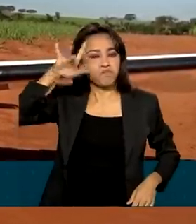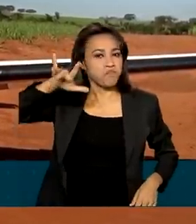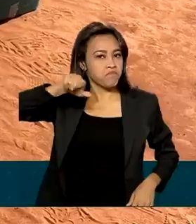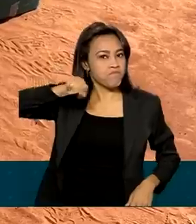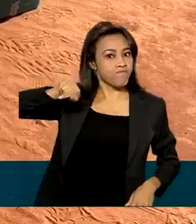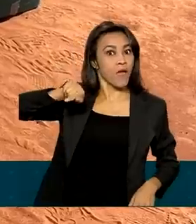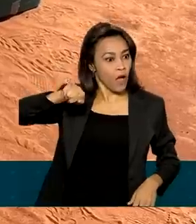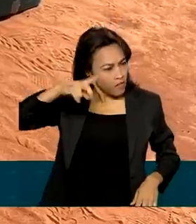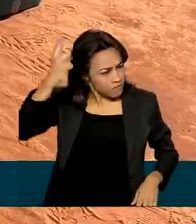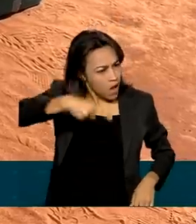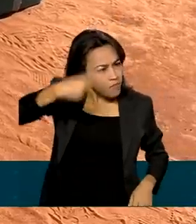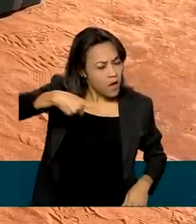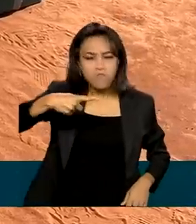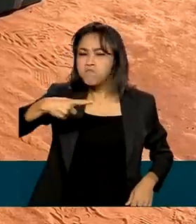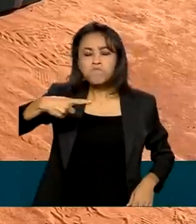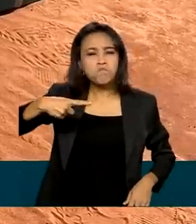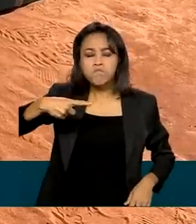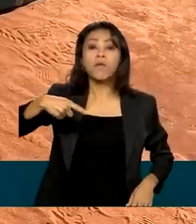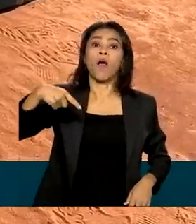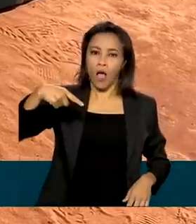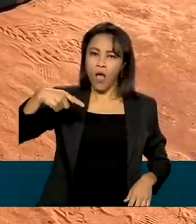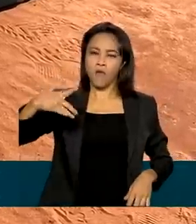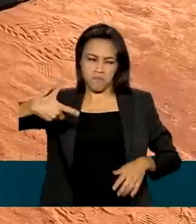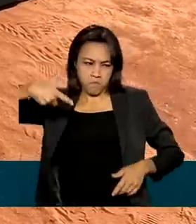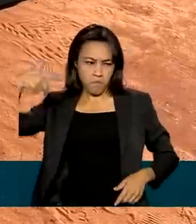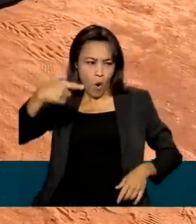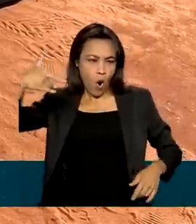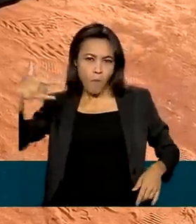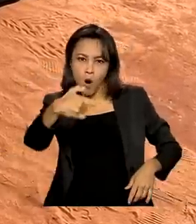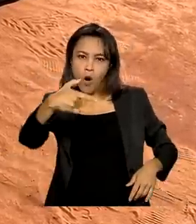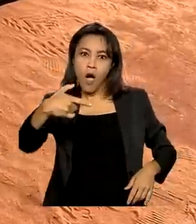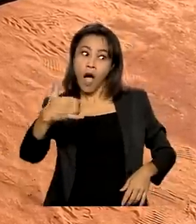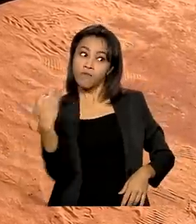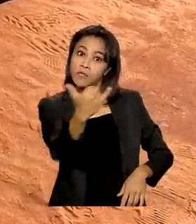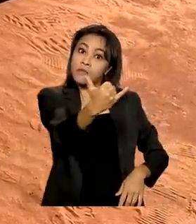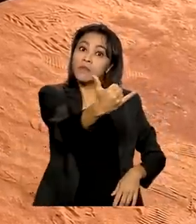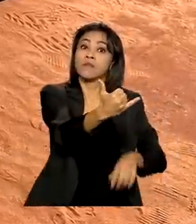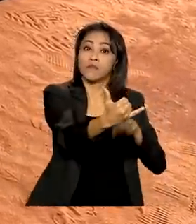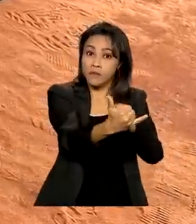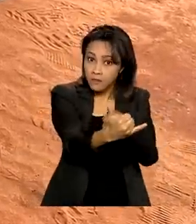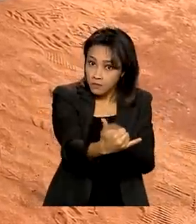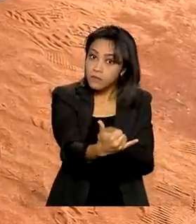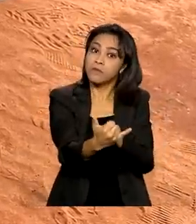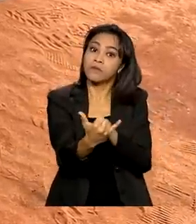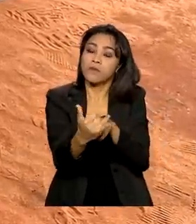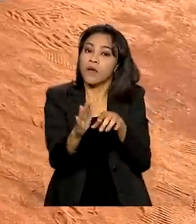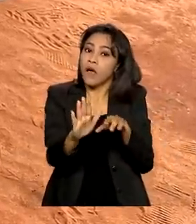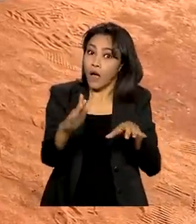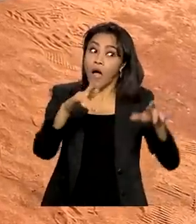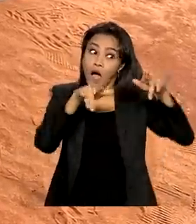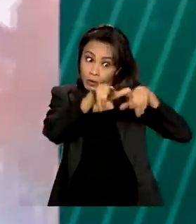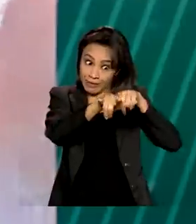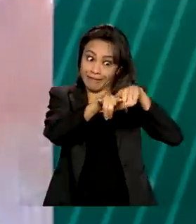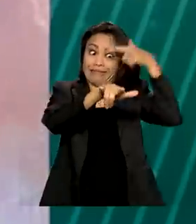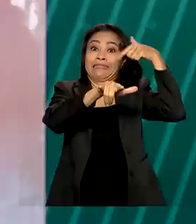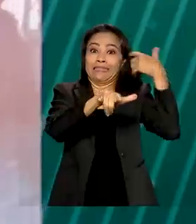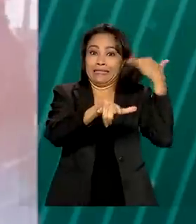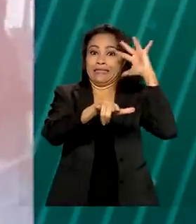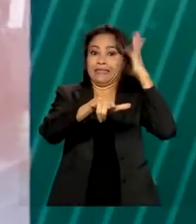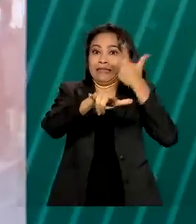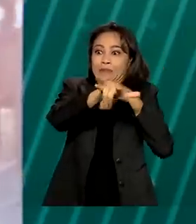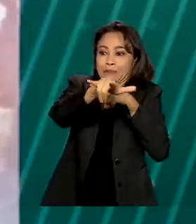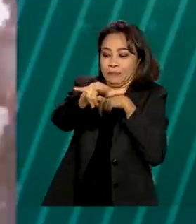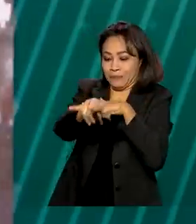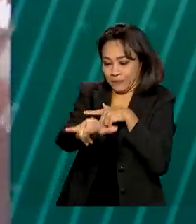o pouso obrigatório os militares dispararam tiros de aviso e de Detenção aeronave fez pouso